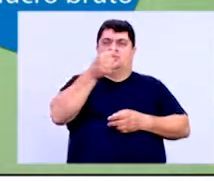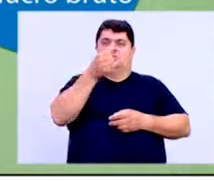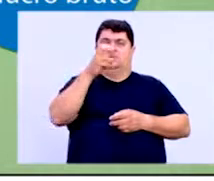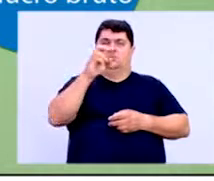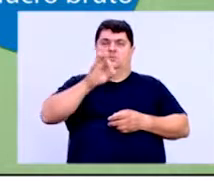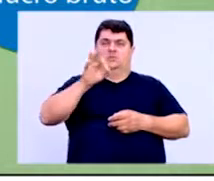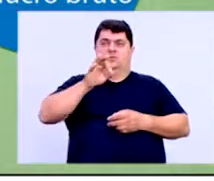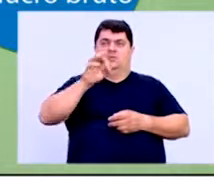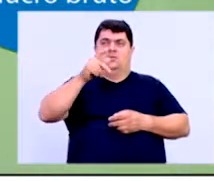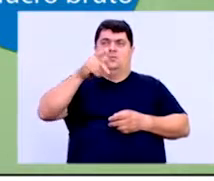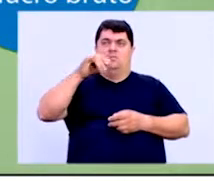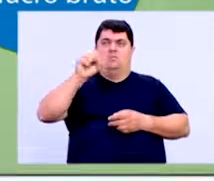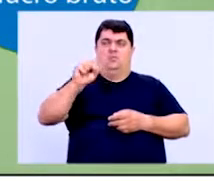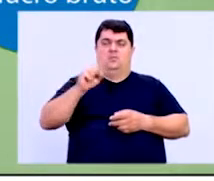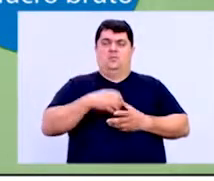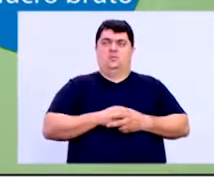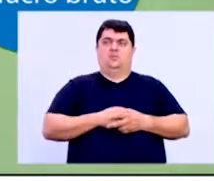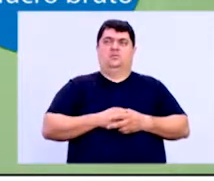para o PIS.